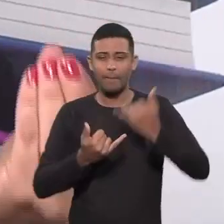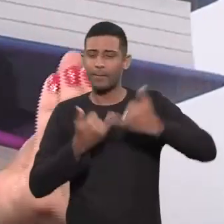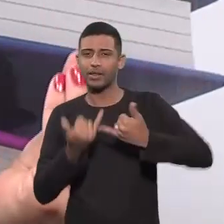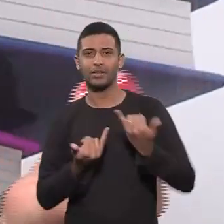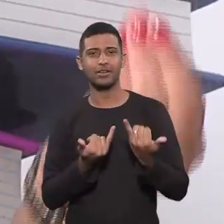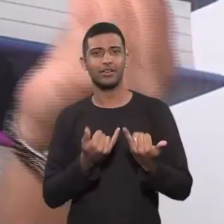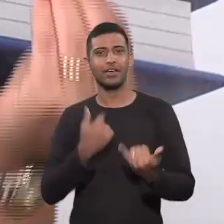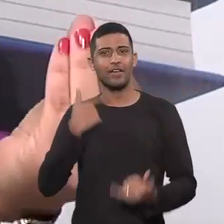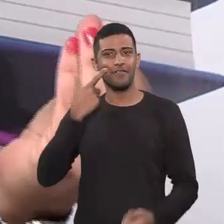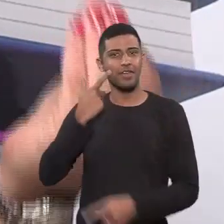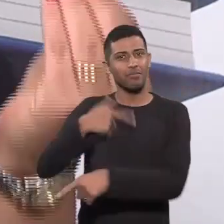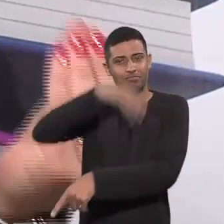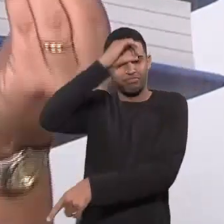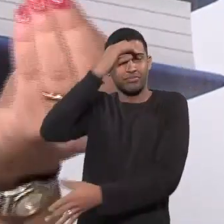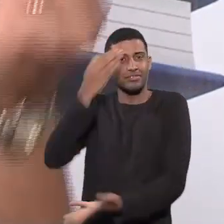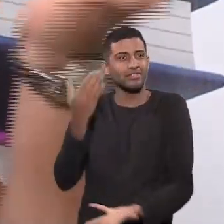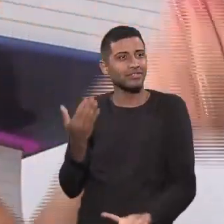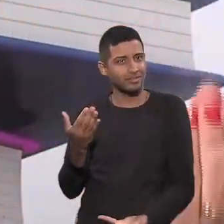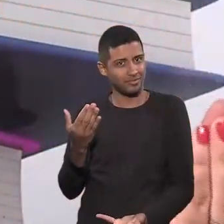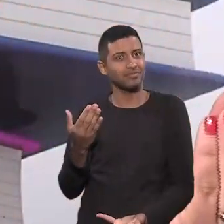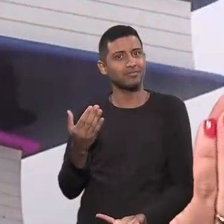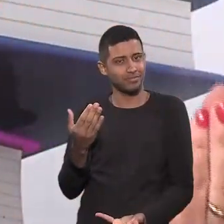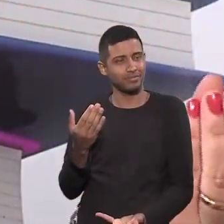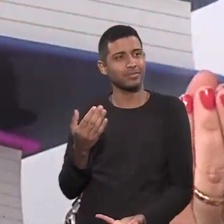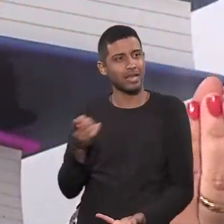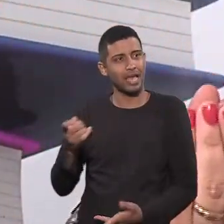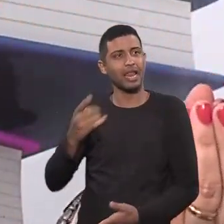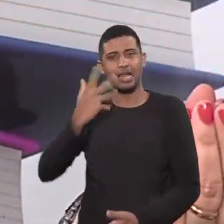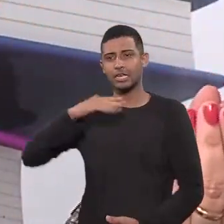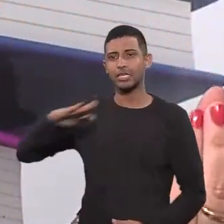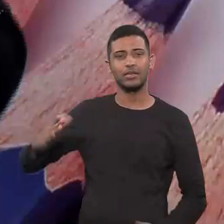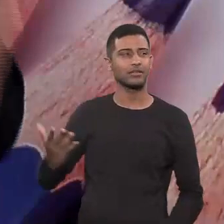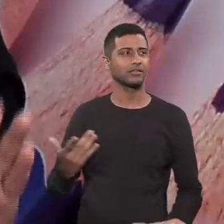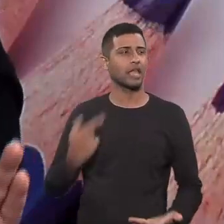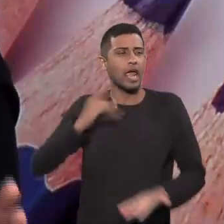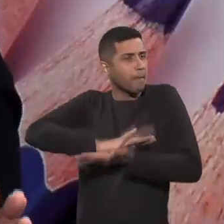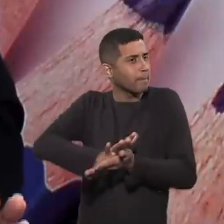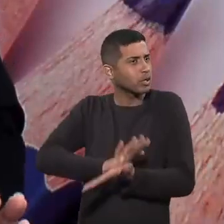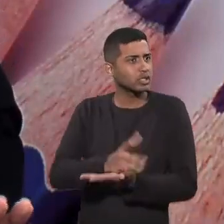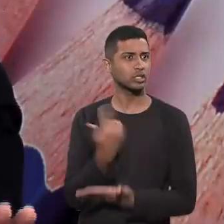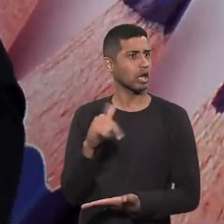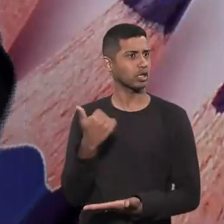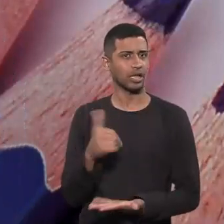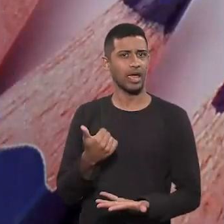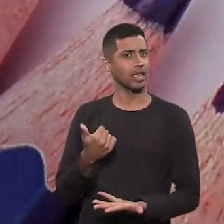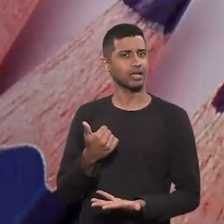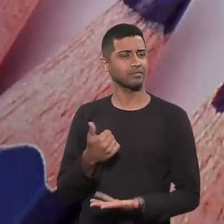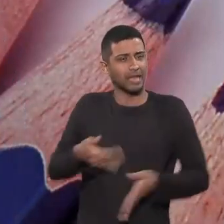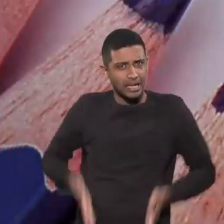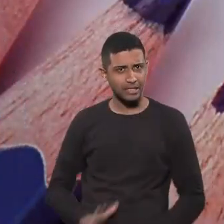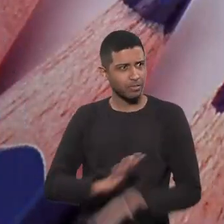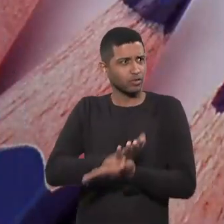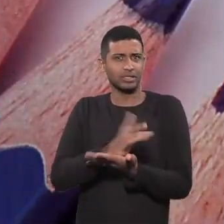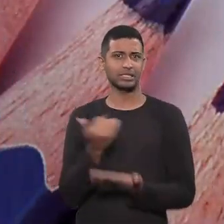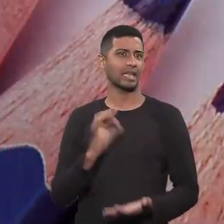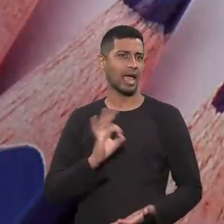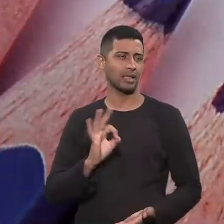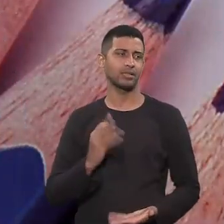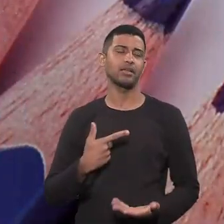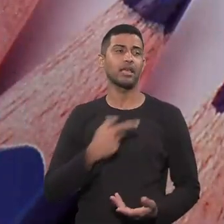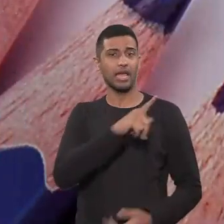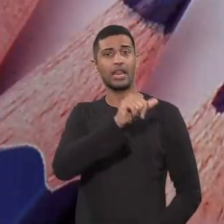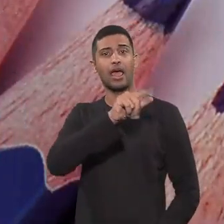para você ver a inocência e a pureza de uma criança. Sim, a criança aprende preconceito, ela não nasce preconceituosa. Exatamente. E é interessante, até que o